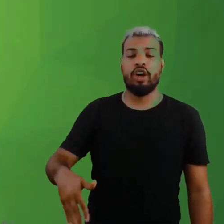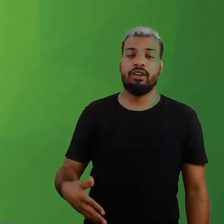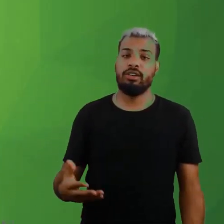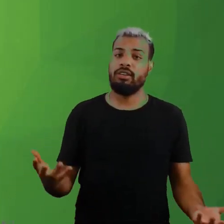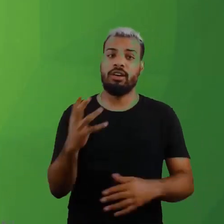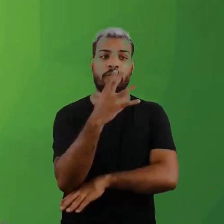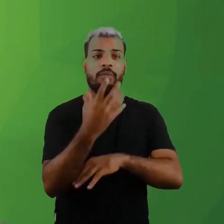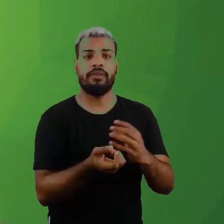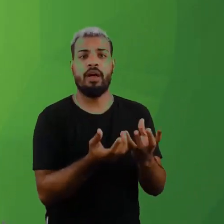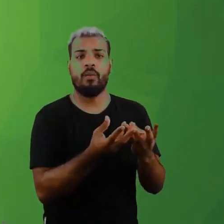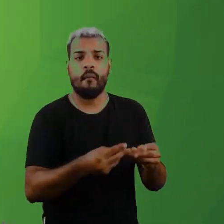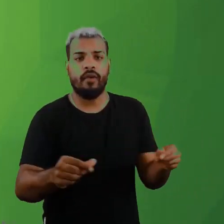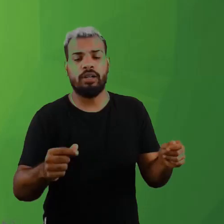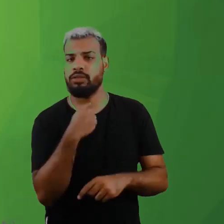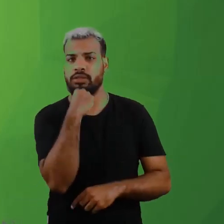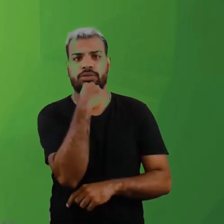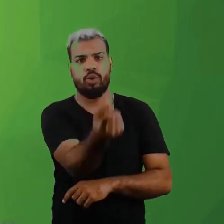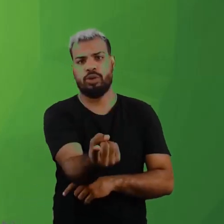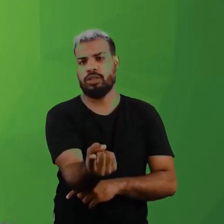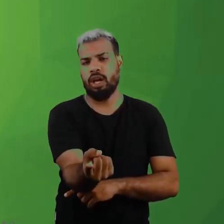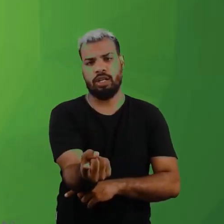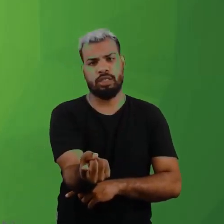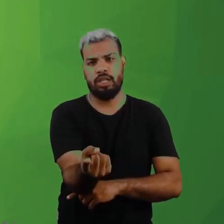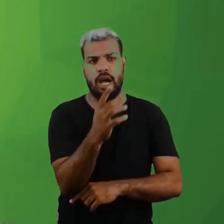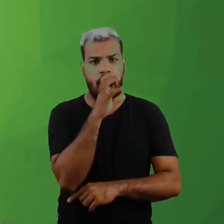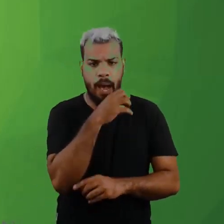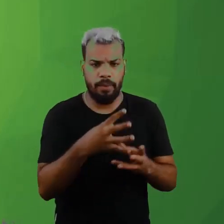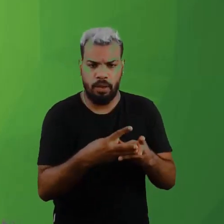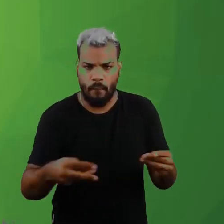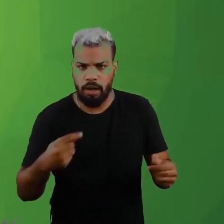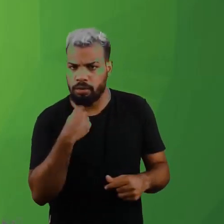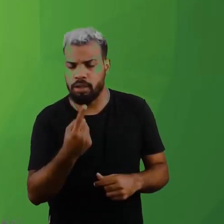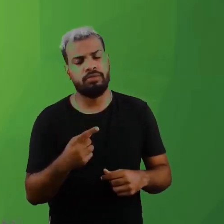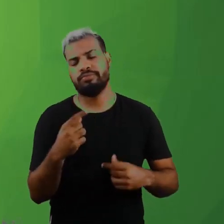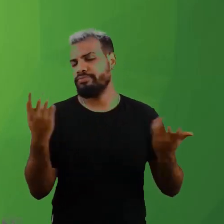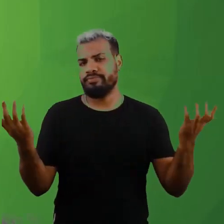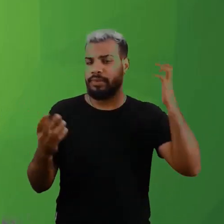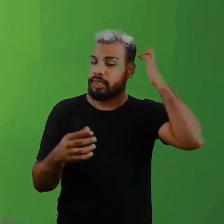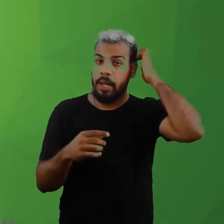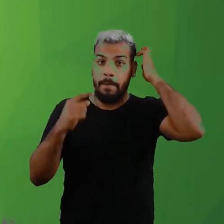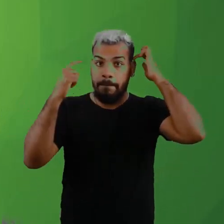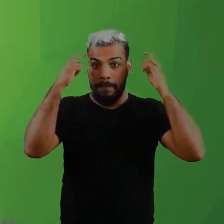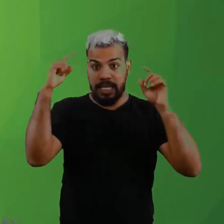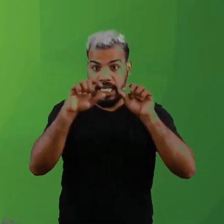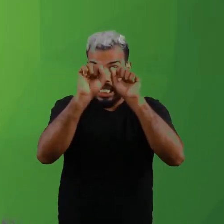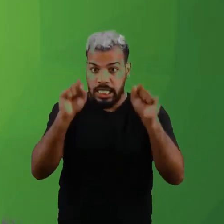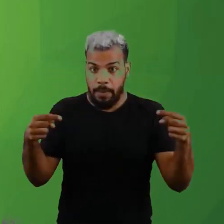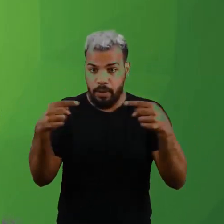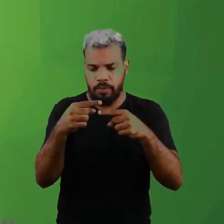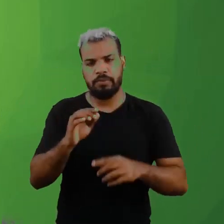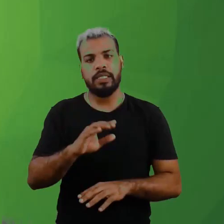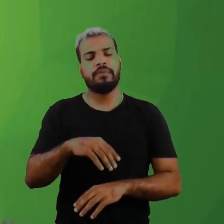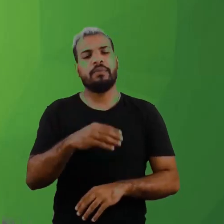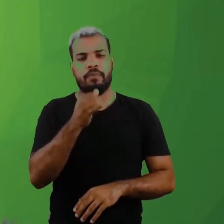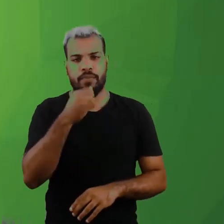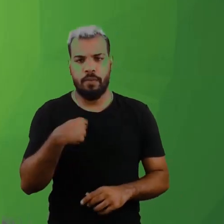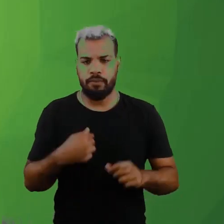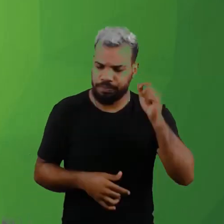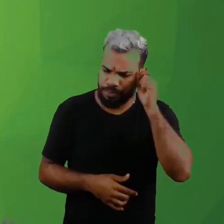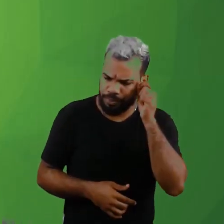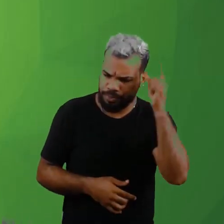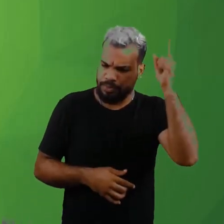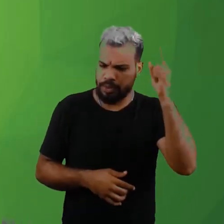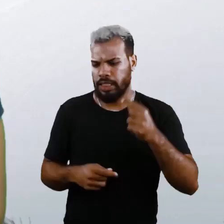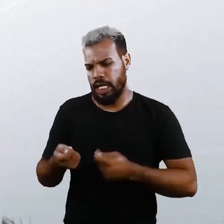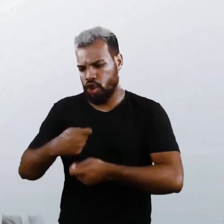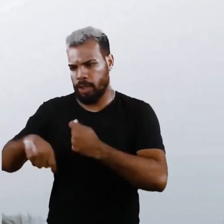consegue consumir, não consegue absorver de maneira rápida. Então o pensamento sistêmico é, será que essa minha